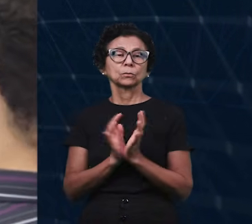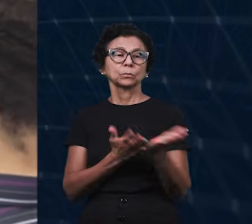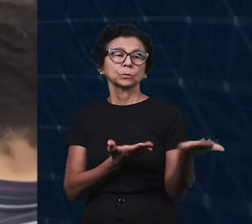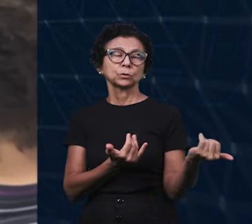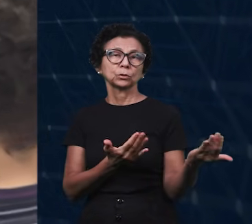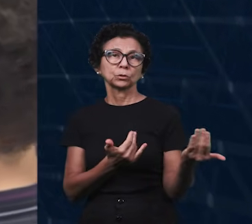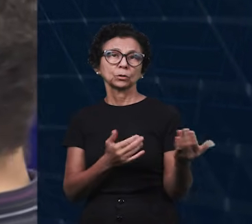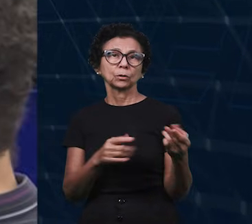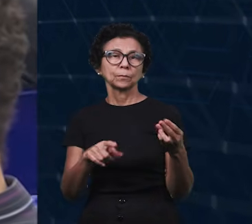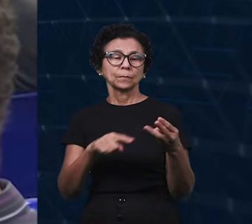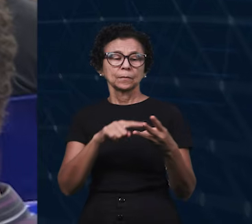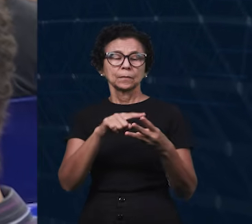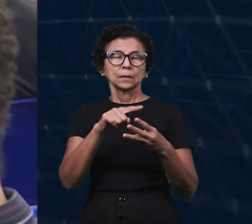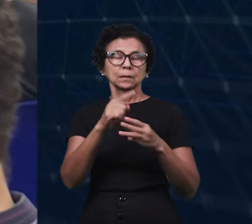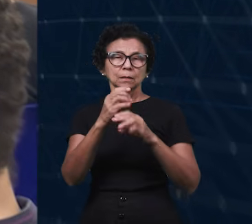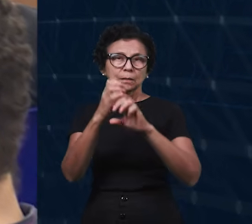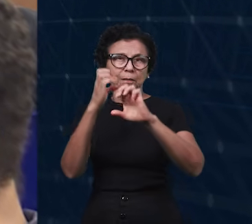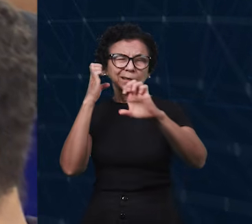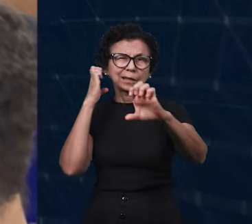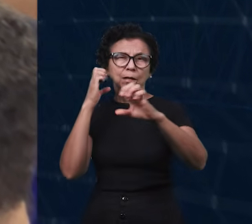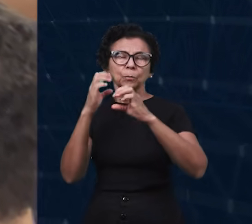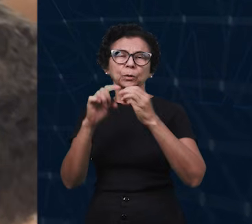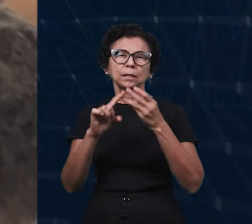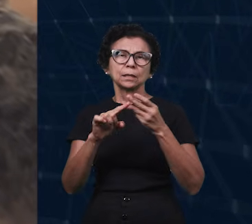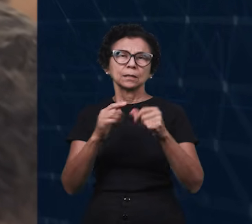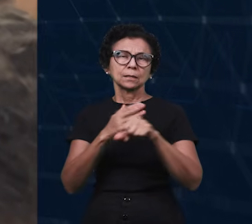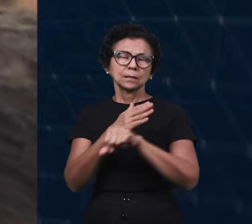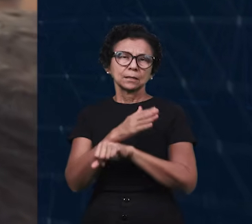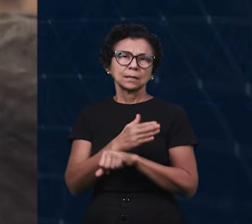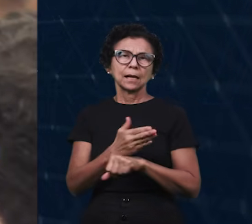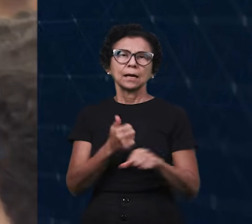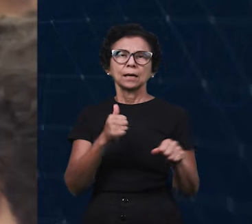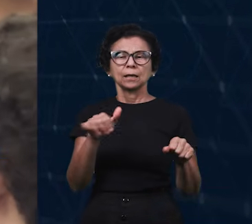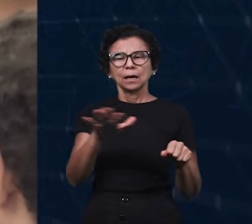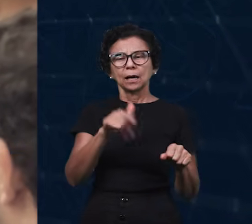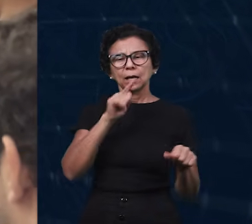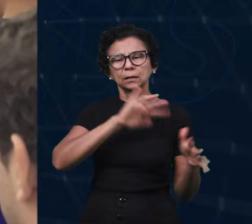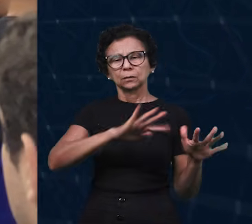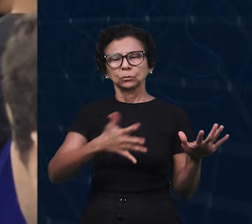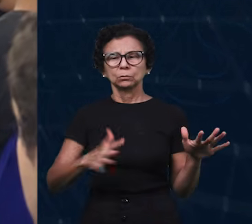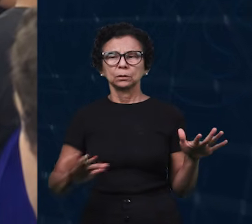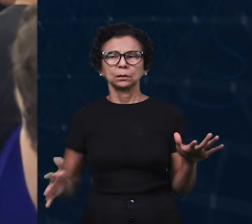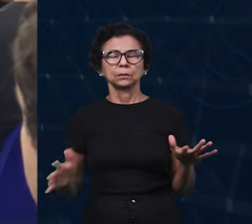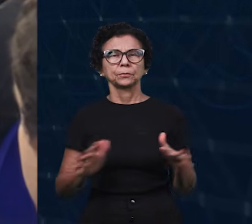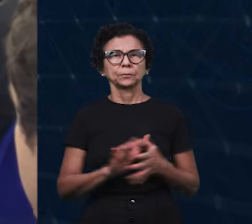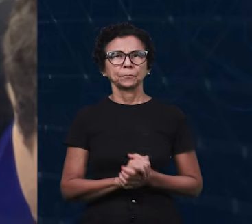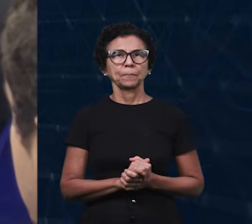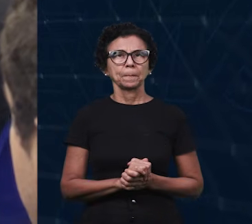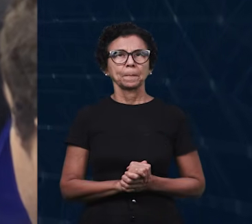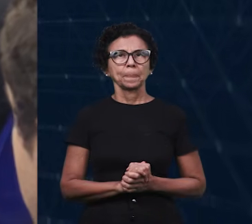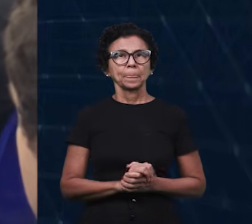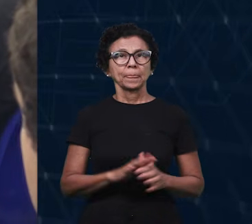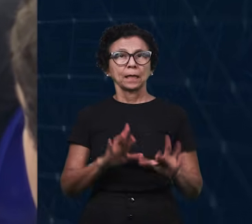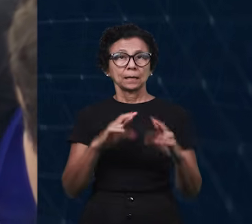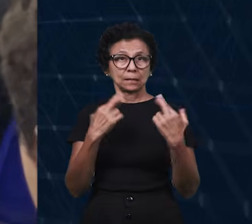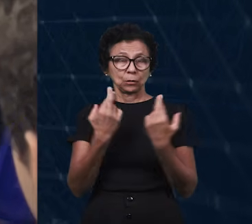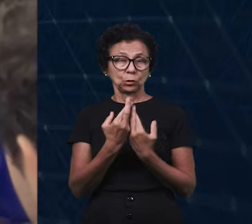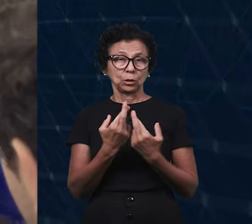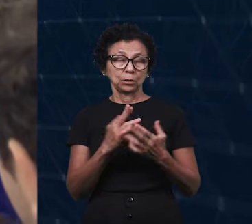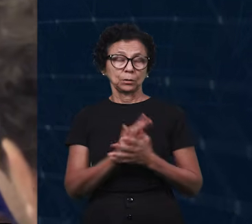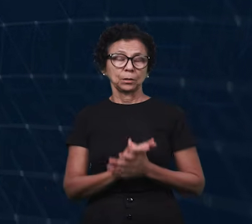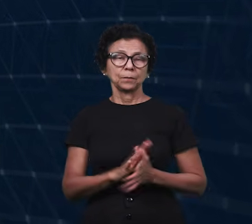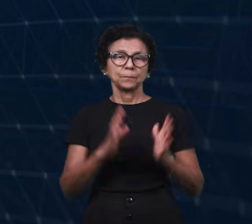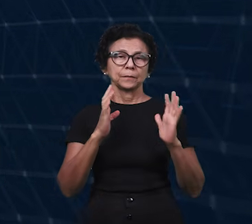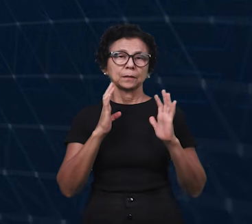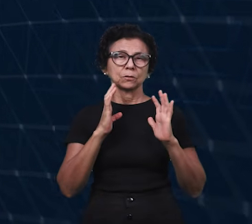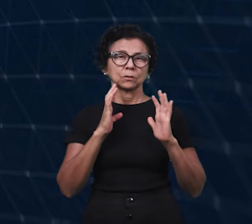voltado para os jovens das regiões de Camburi, Serra e Litoral. Trata-se do Evangelho Sem Fronteiras Especial, um encontro que